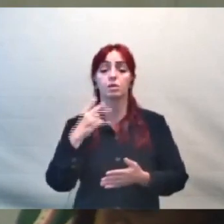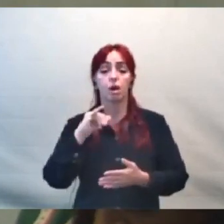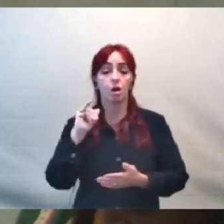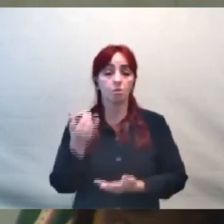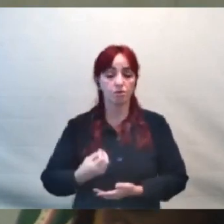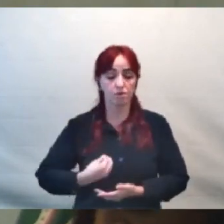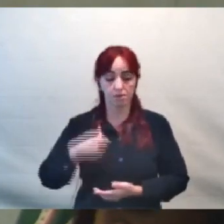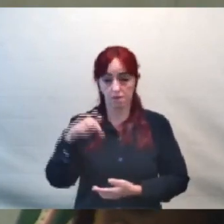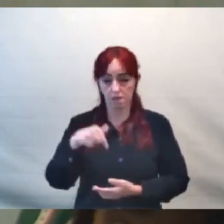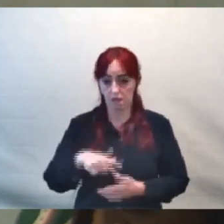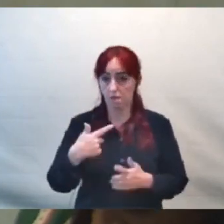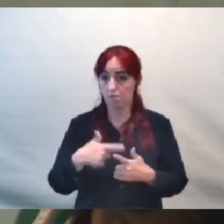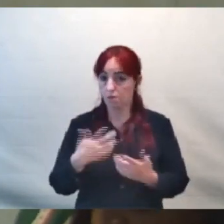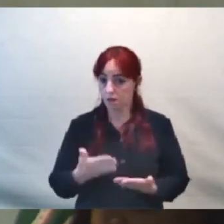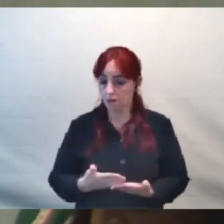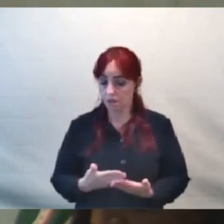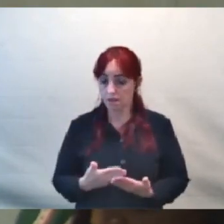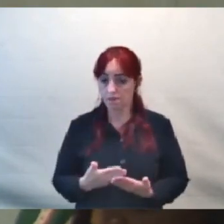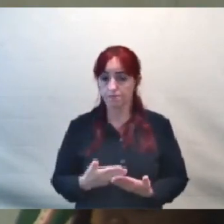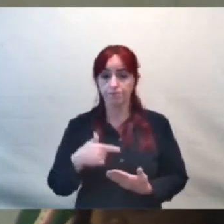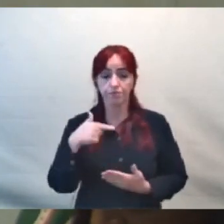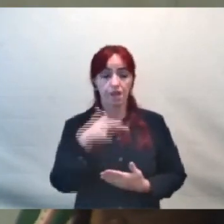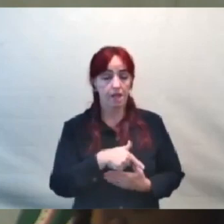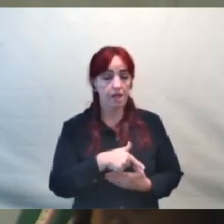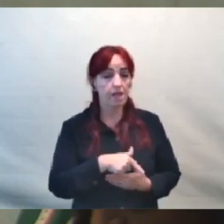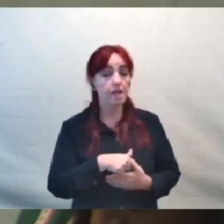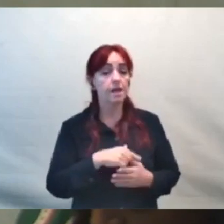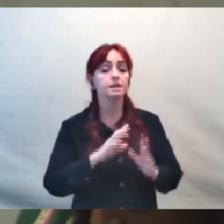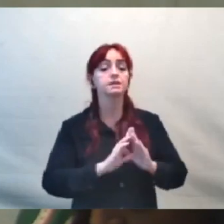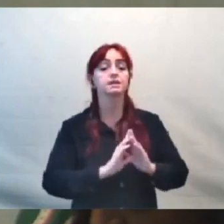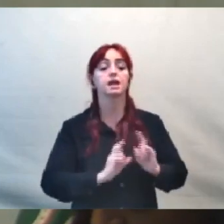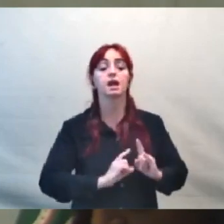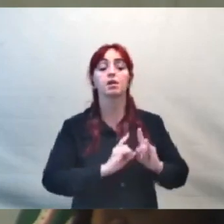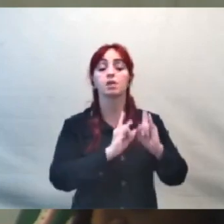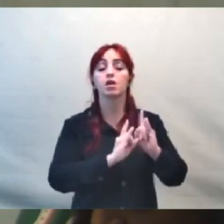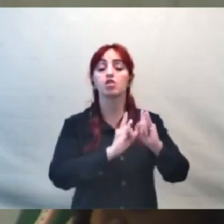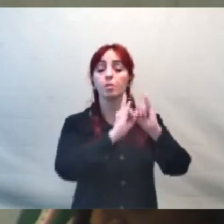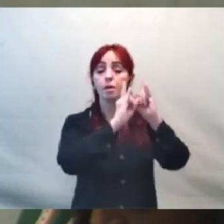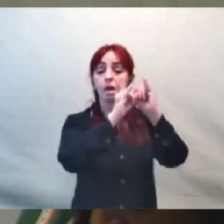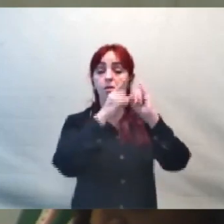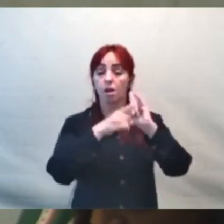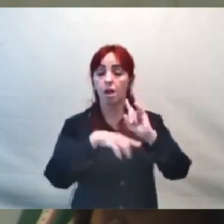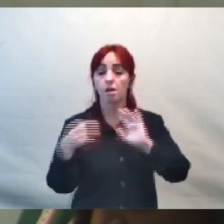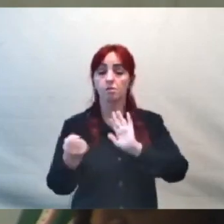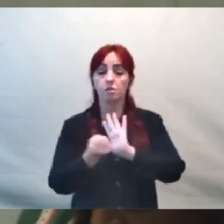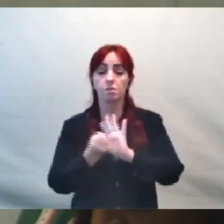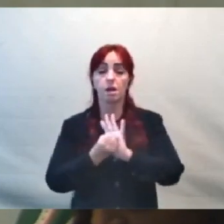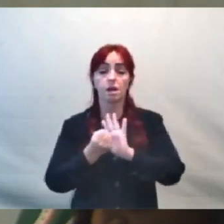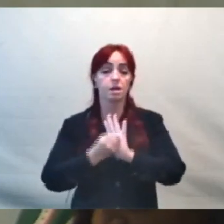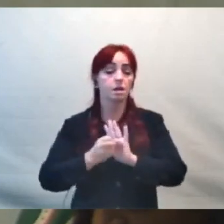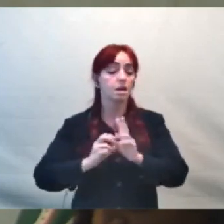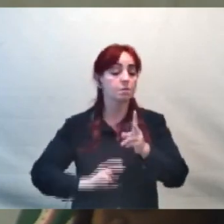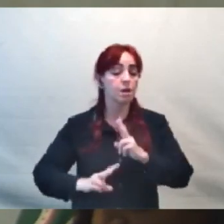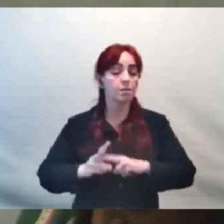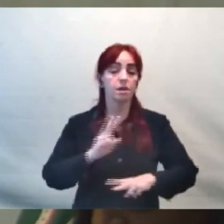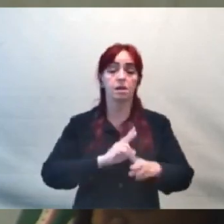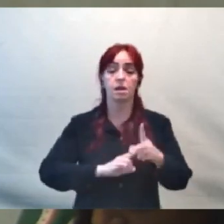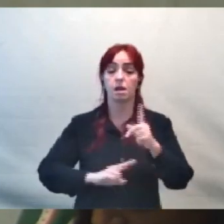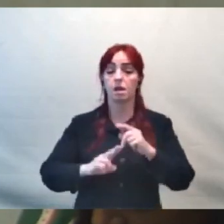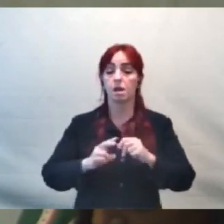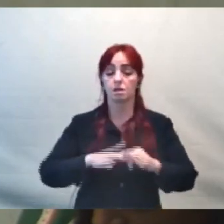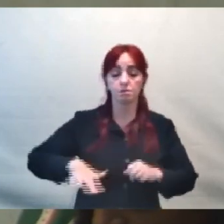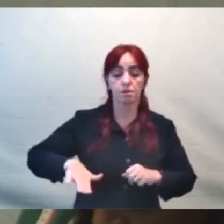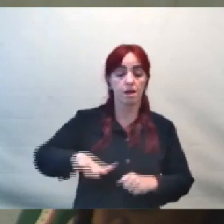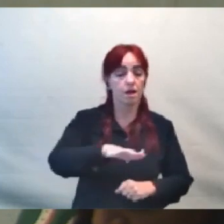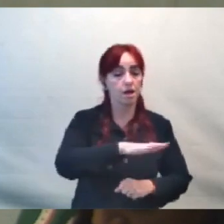executar esse empreendimento, que vai deixar marcas permanentes para a região da Bacia